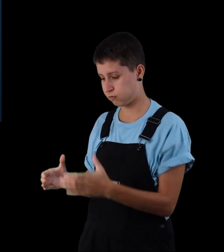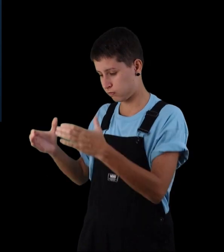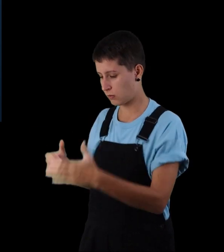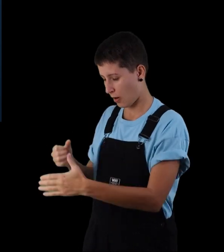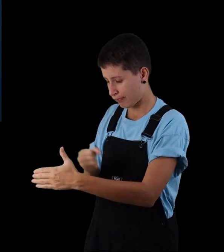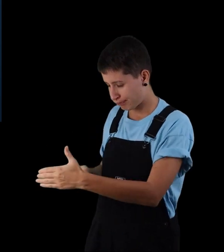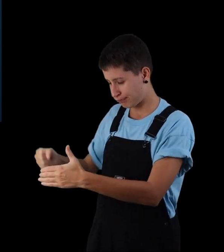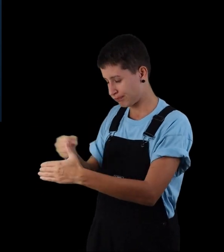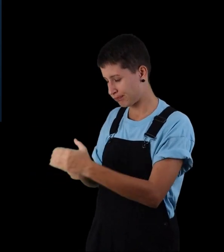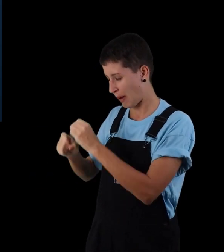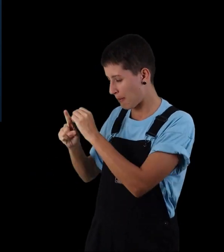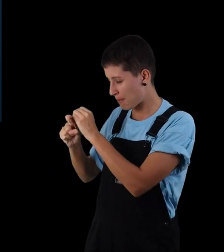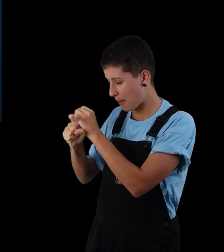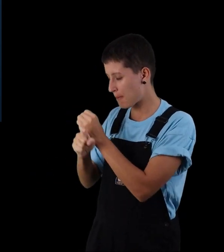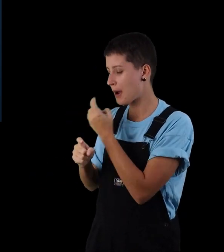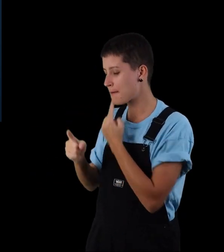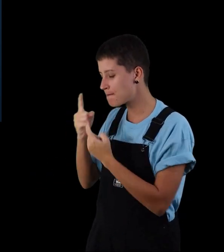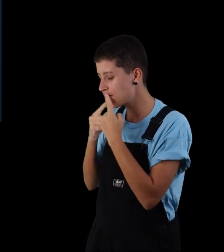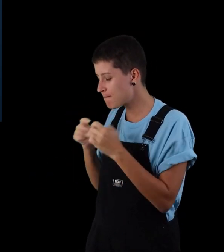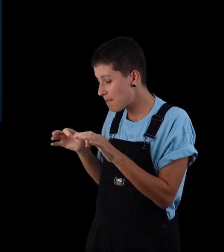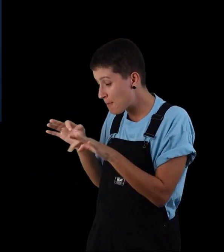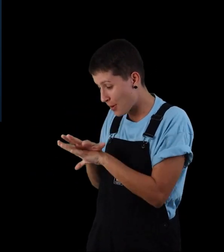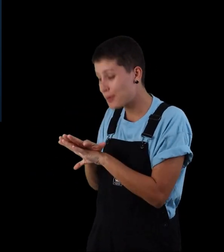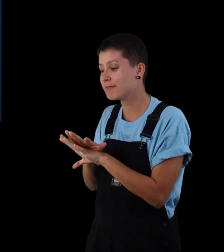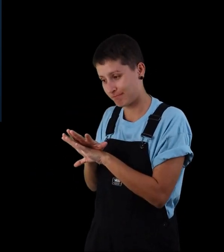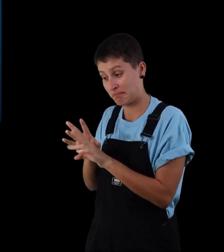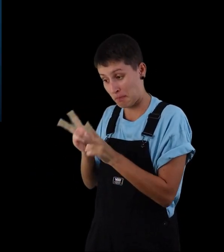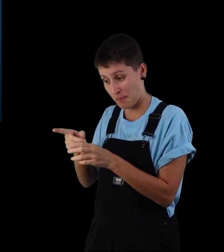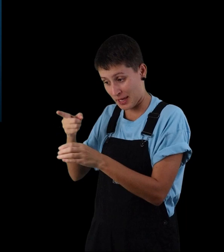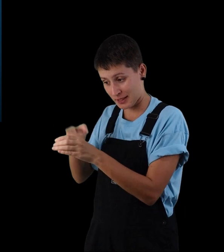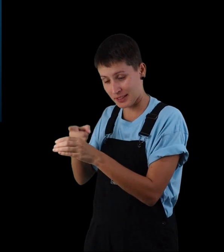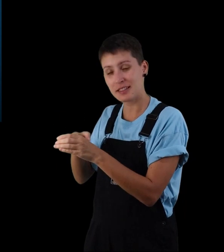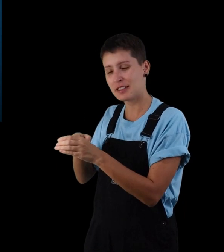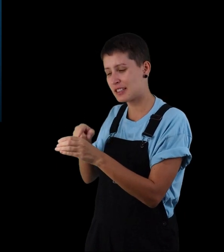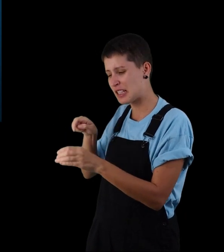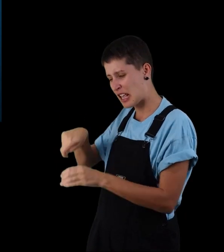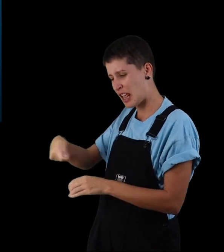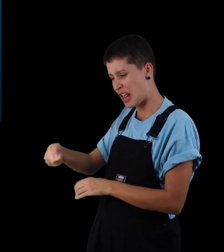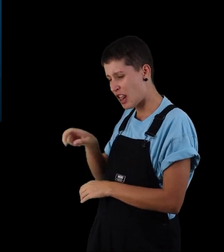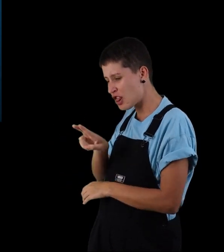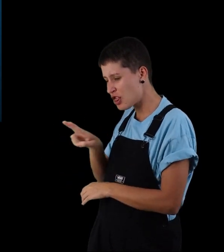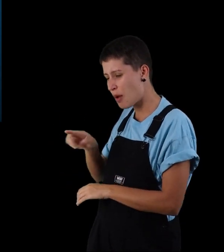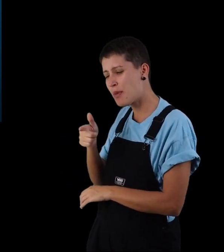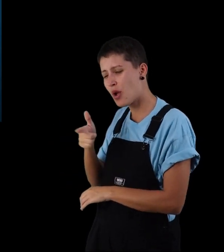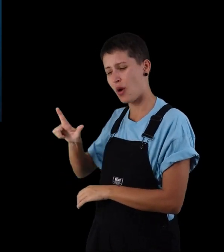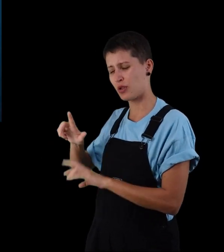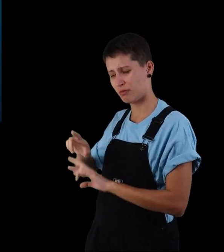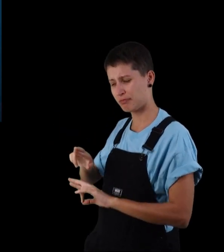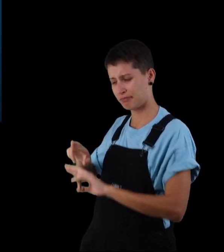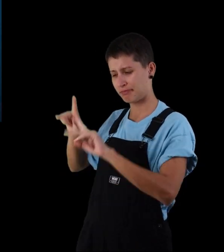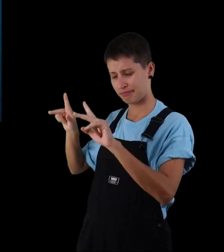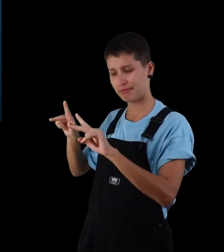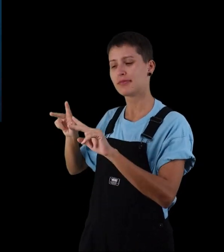um doce, feito de goiaba vermelha, bem madurinha. Naquela cidade, chamavam o doce por um